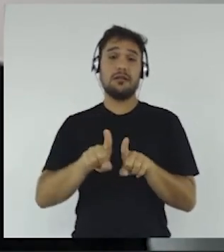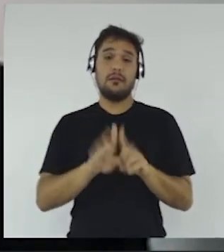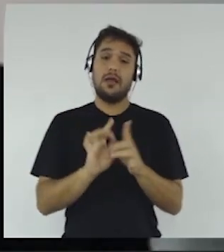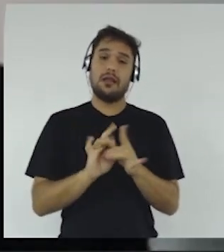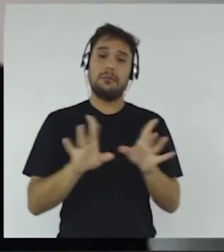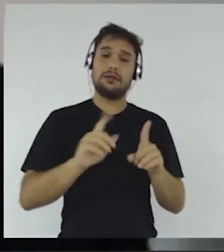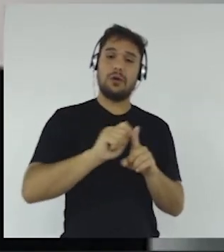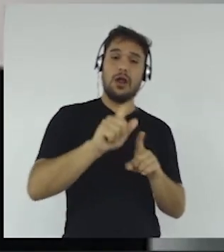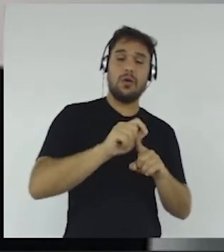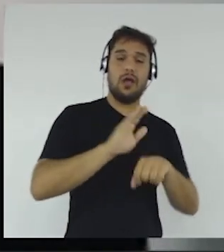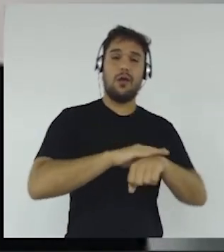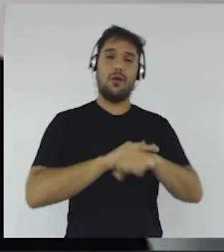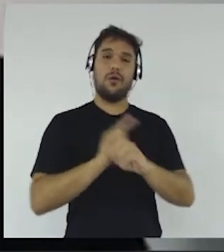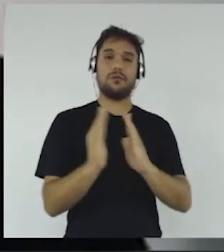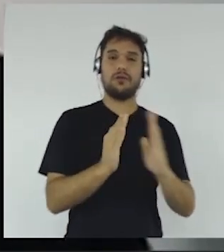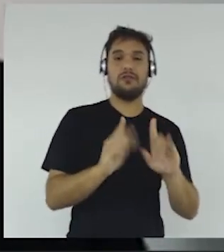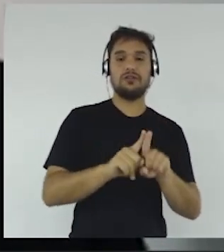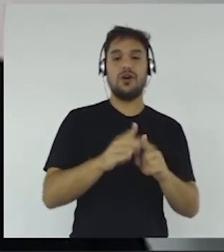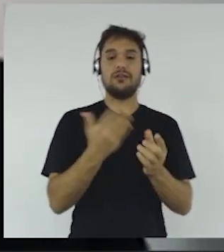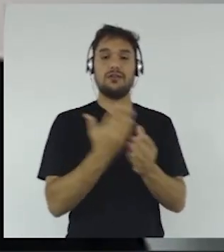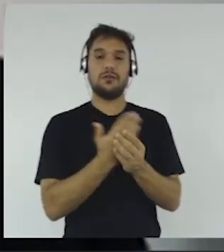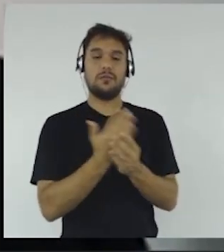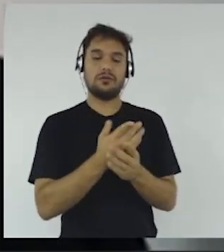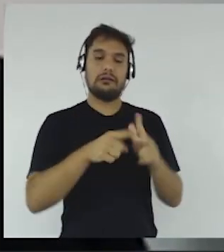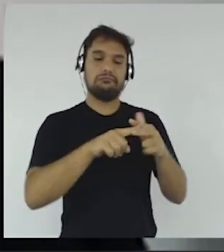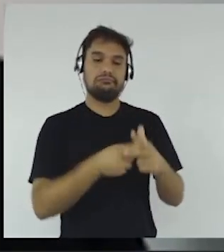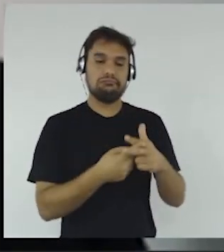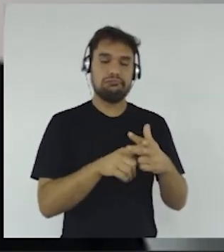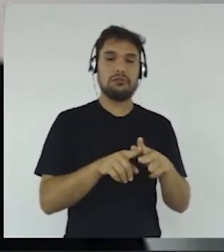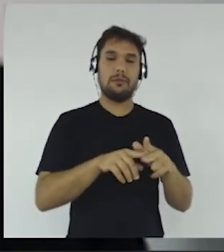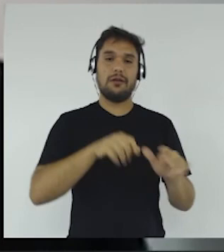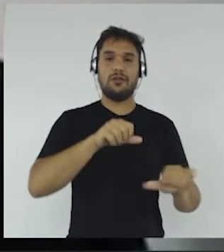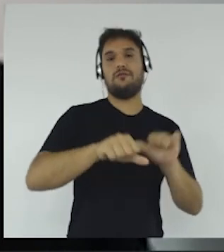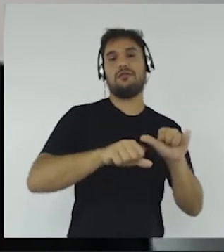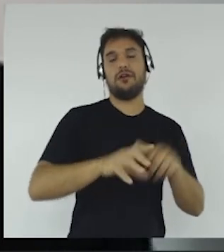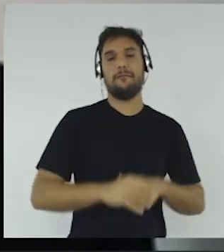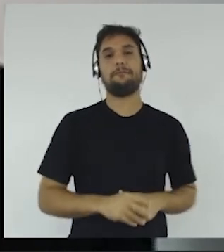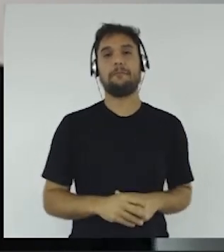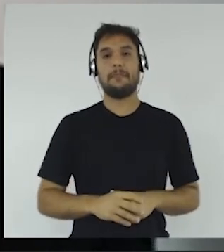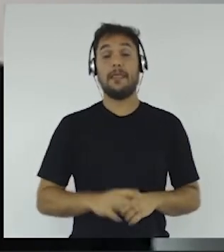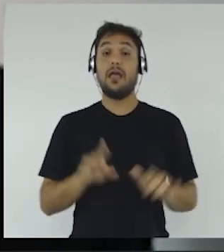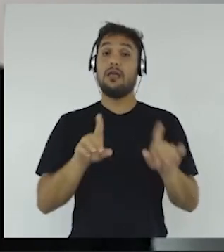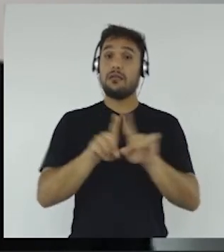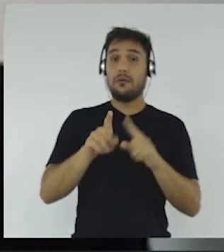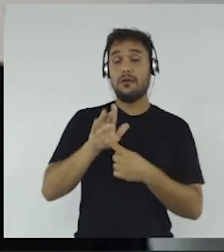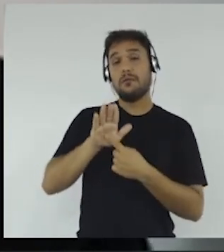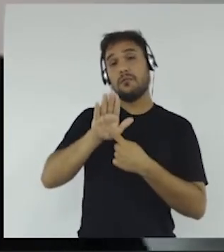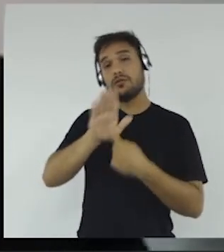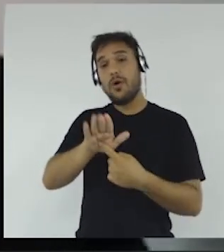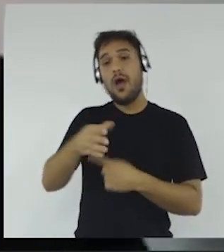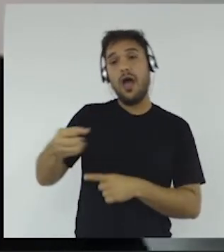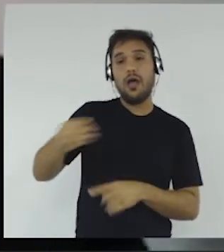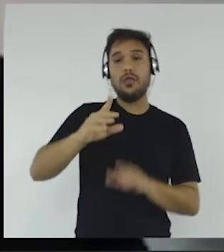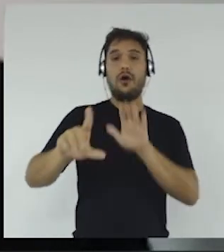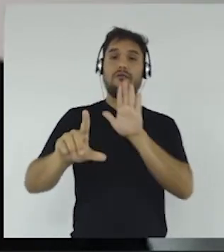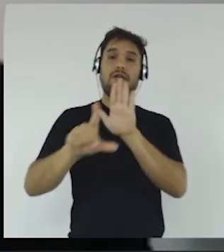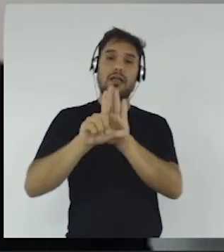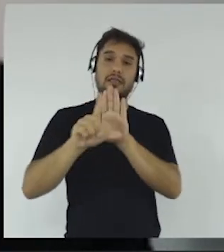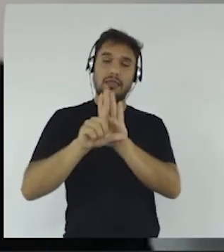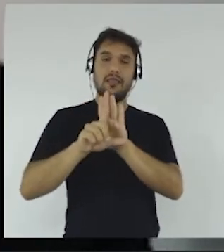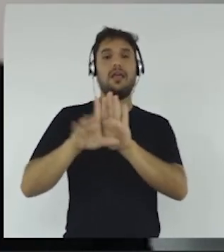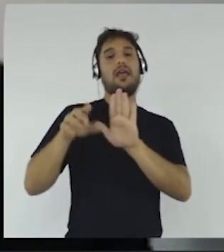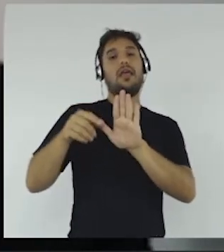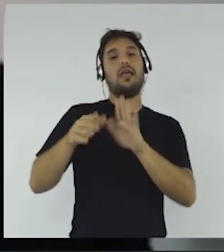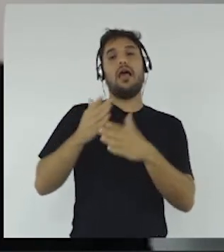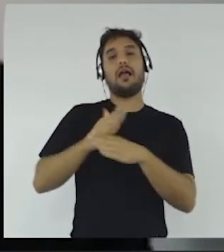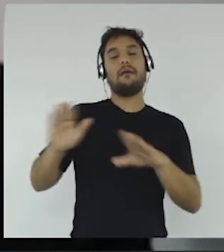de aluguéis provisórios nas ações revisionais e renovatórias. Destacou ainda que, com a nova lei, foram eliminados o